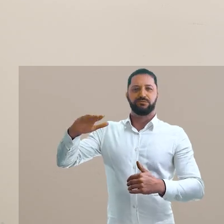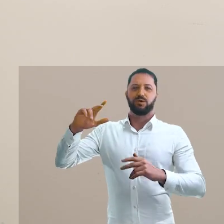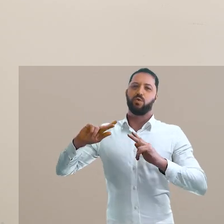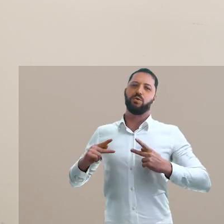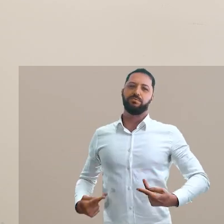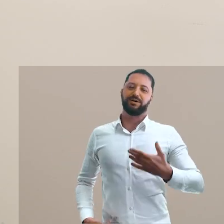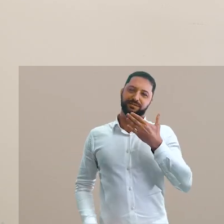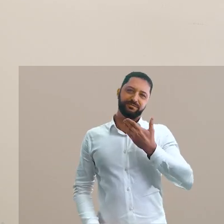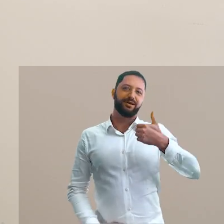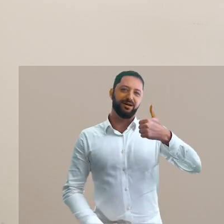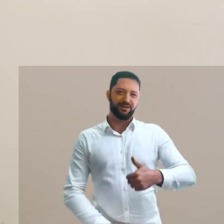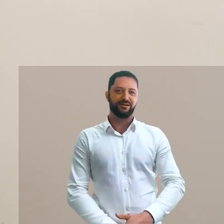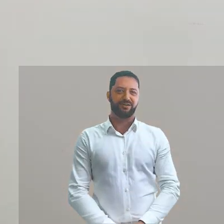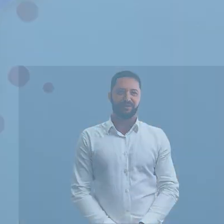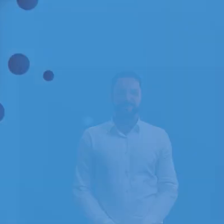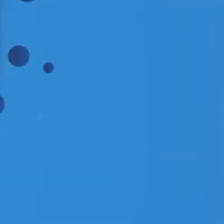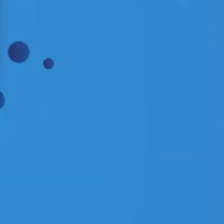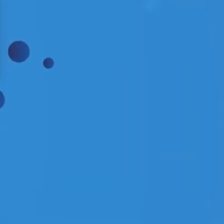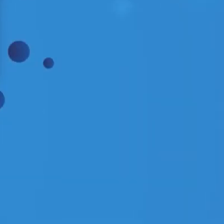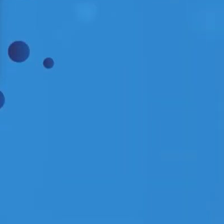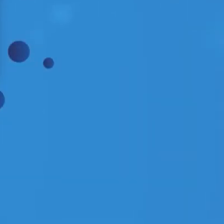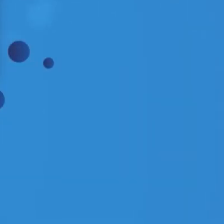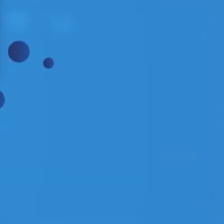vez um ser humano muito melhor.